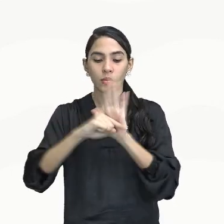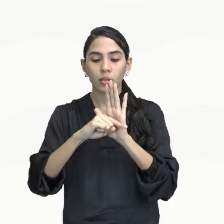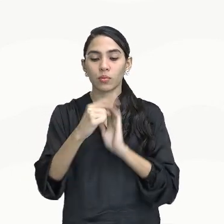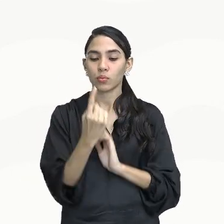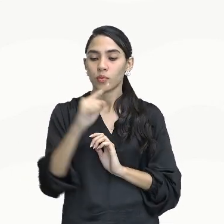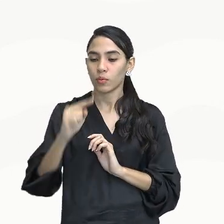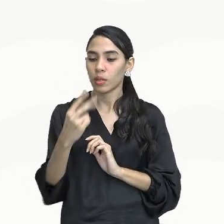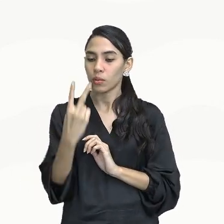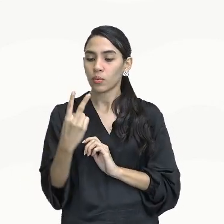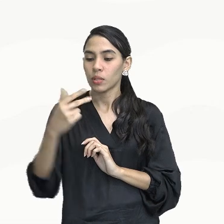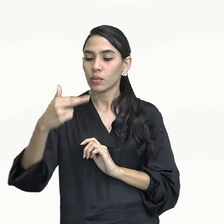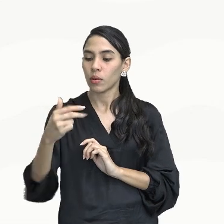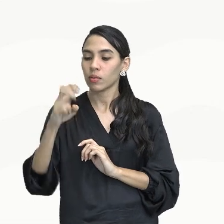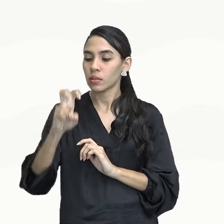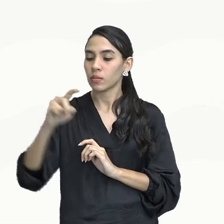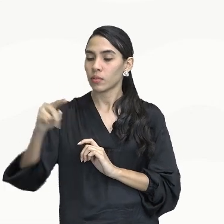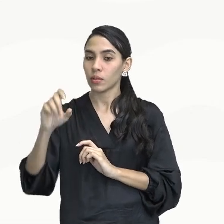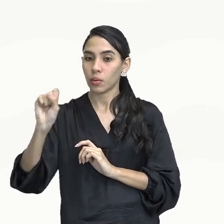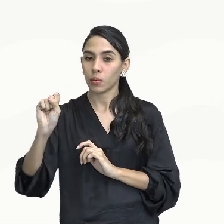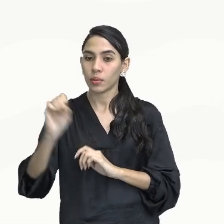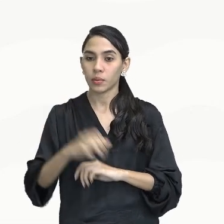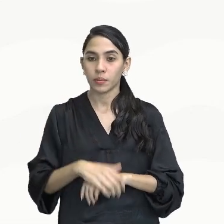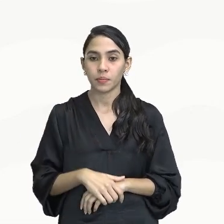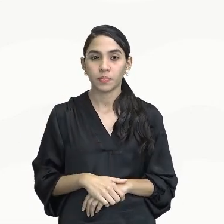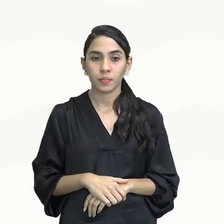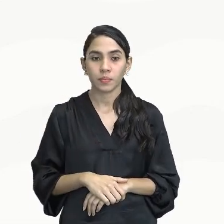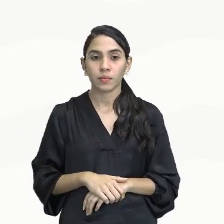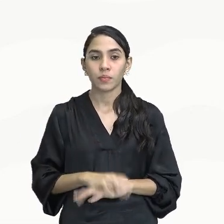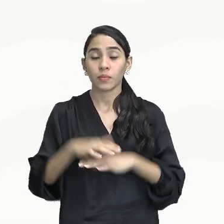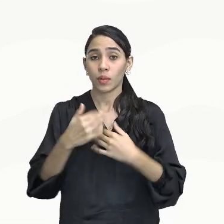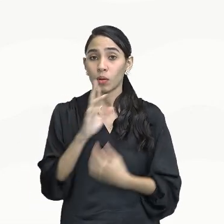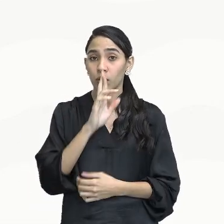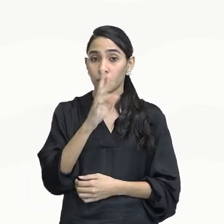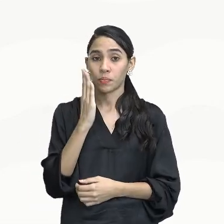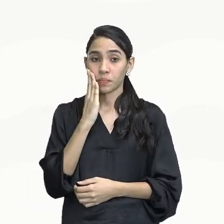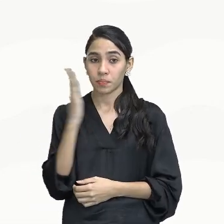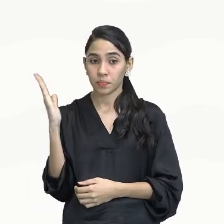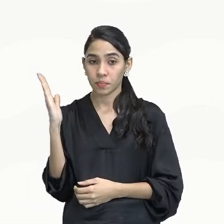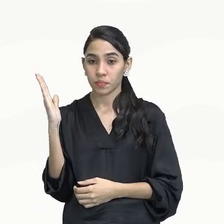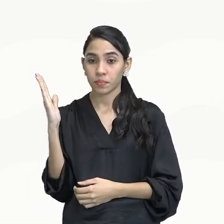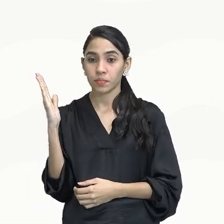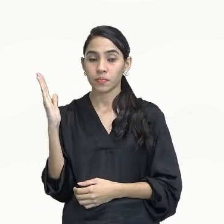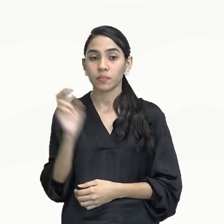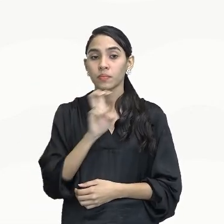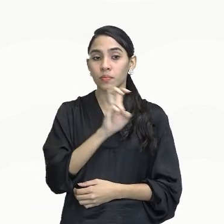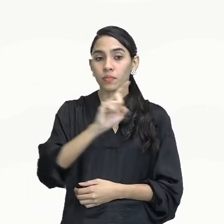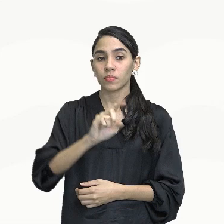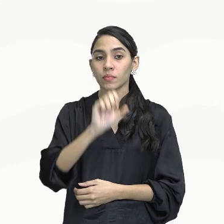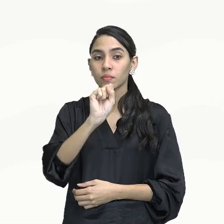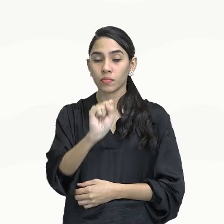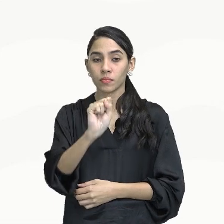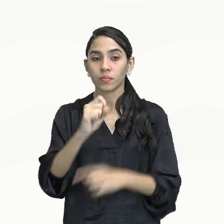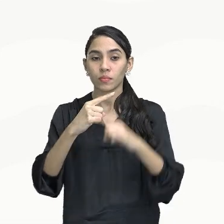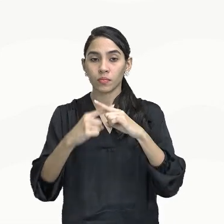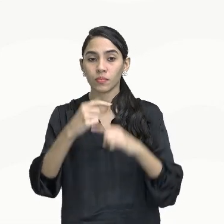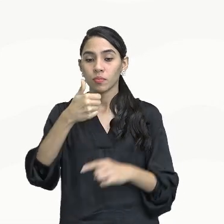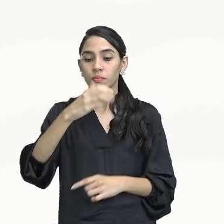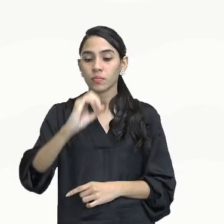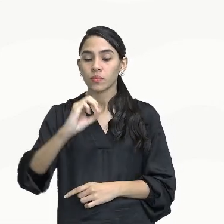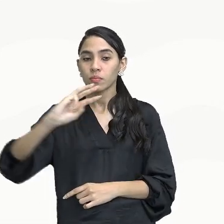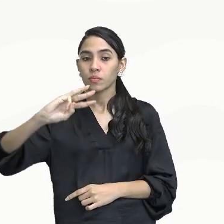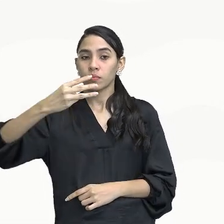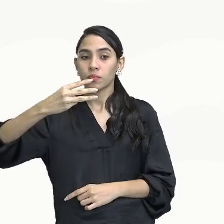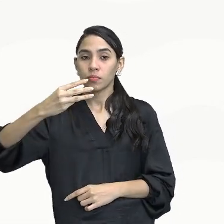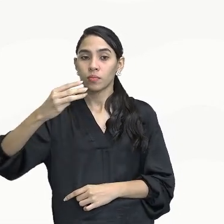a 5,8. Então, nossa resposta é a alternativa E, 5,8